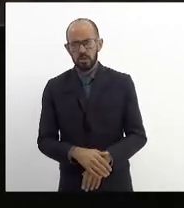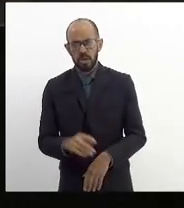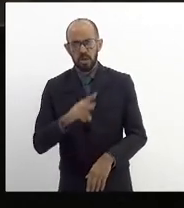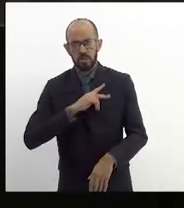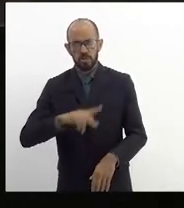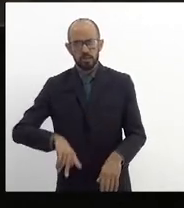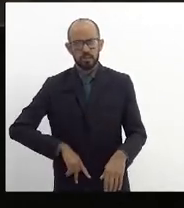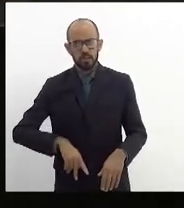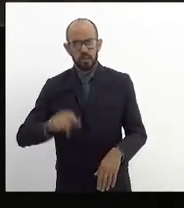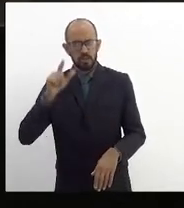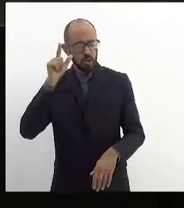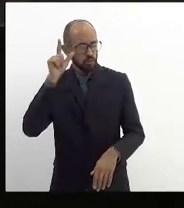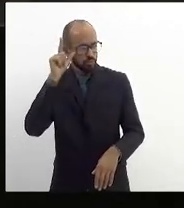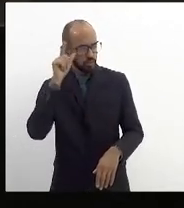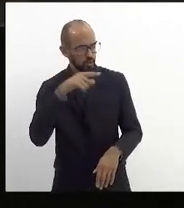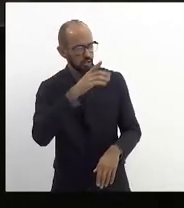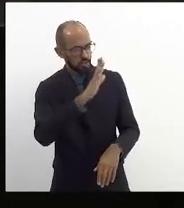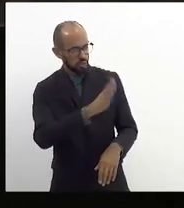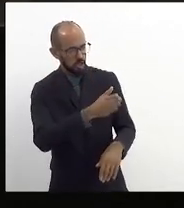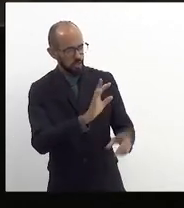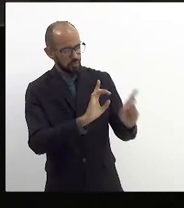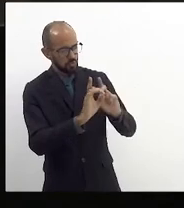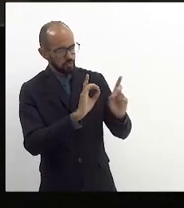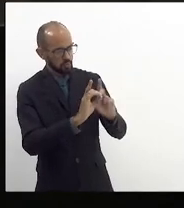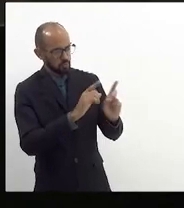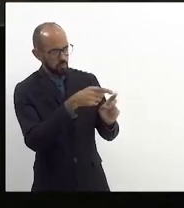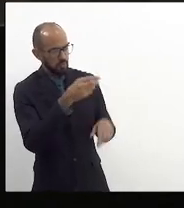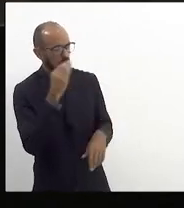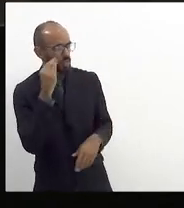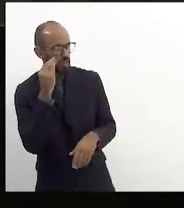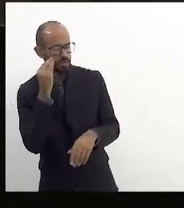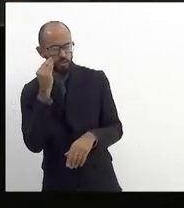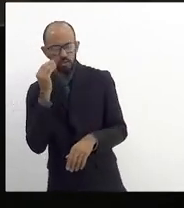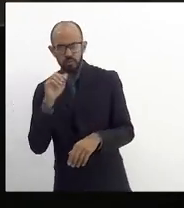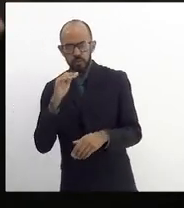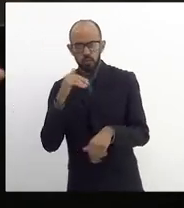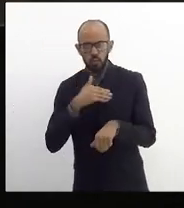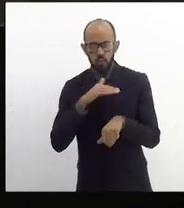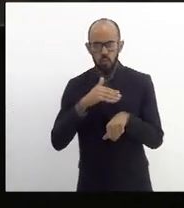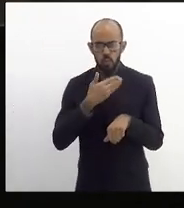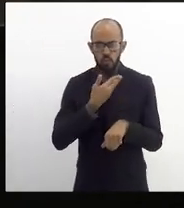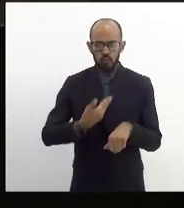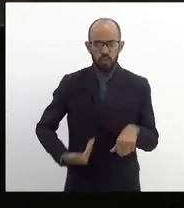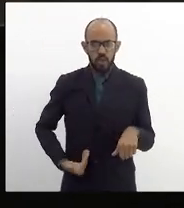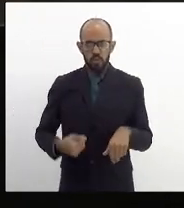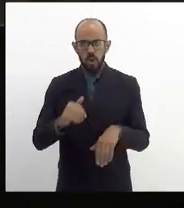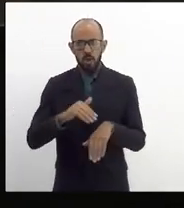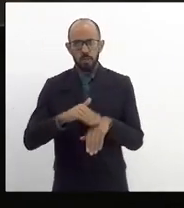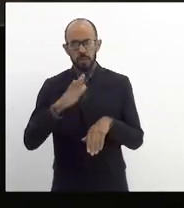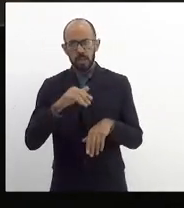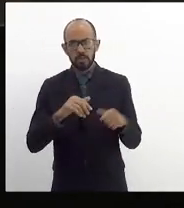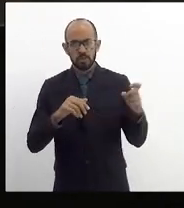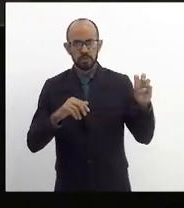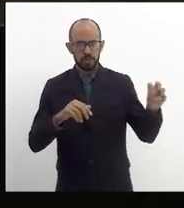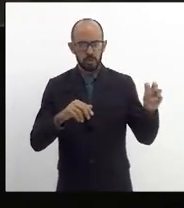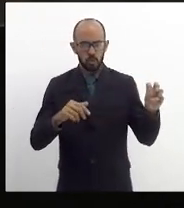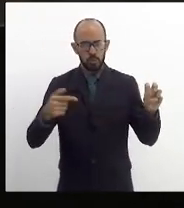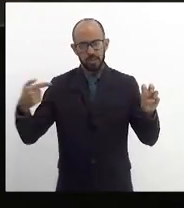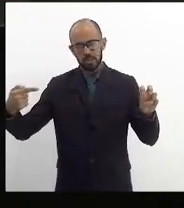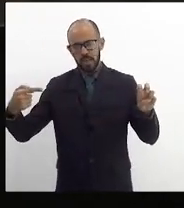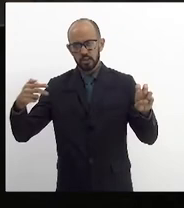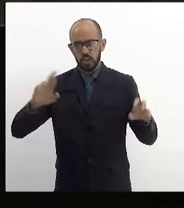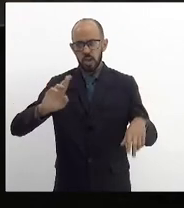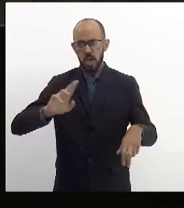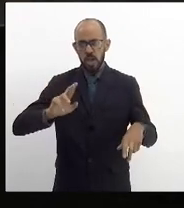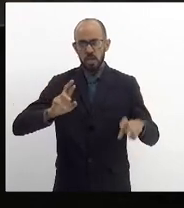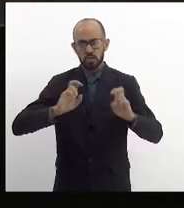Lucinha na CPI dos trens já discutindo aqui uma tentativa do governo de aumentar de cinco para sete reais o valor